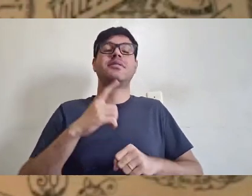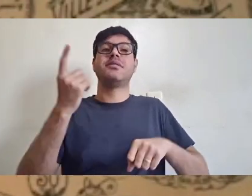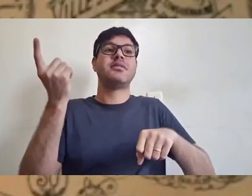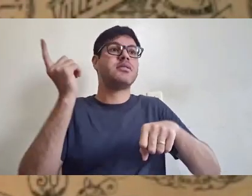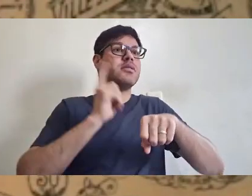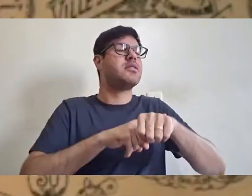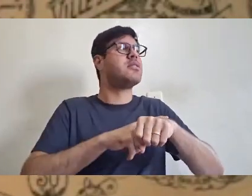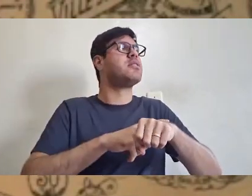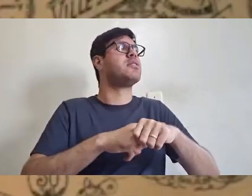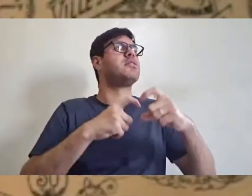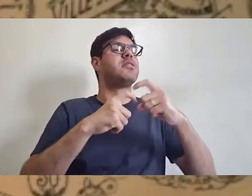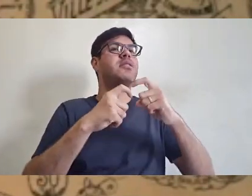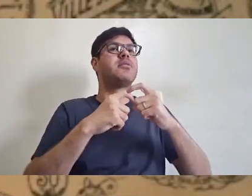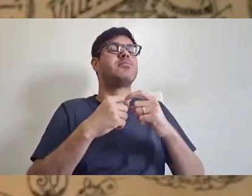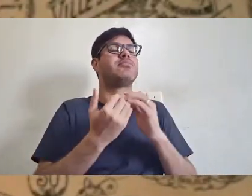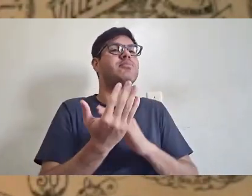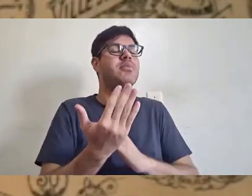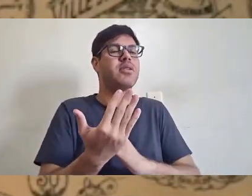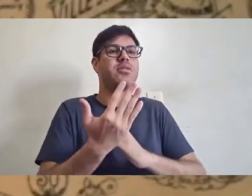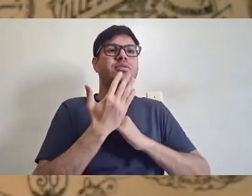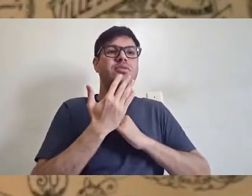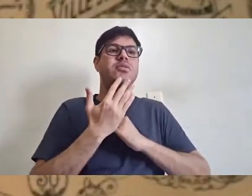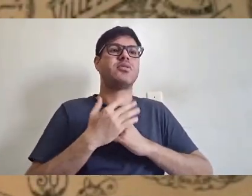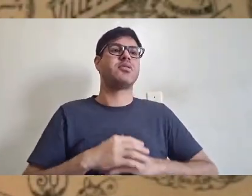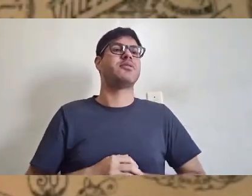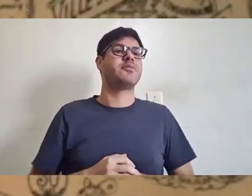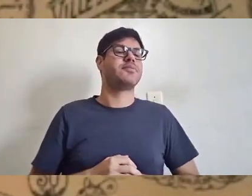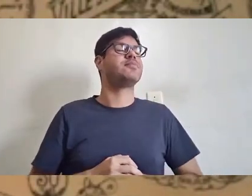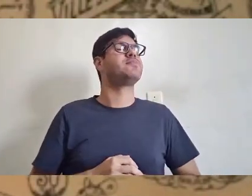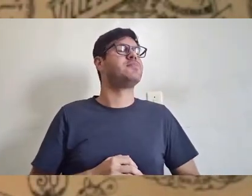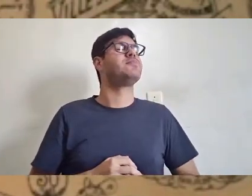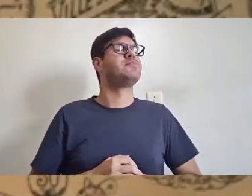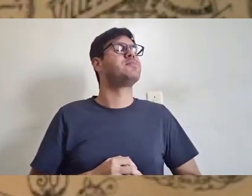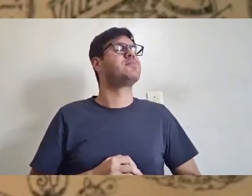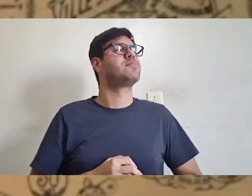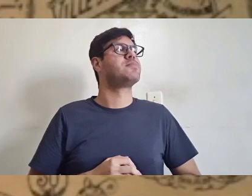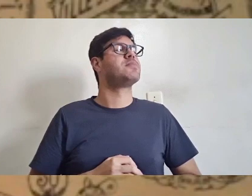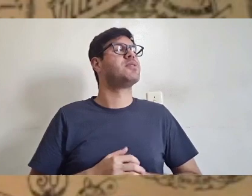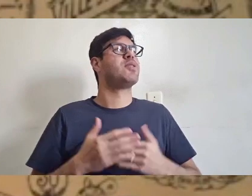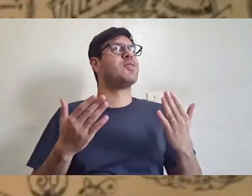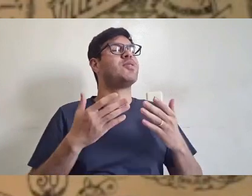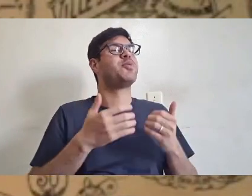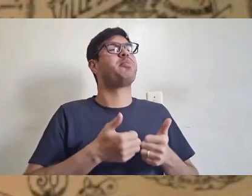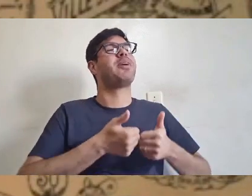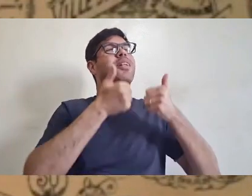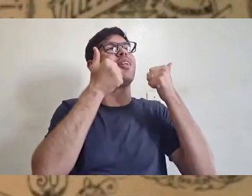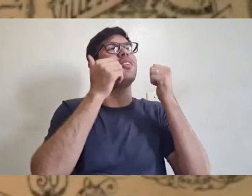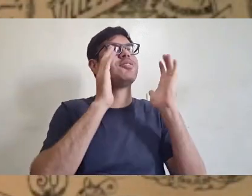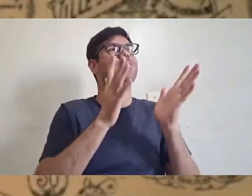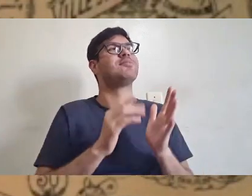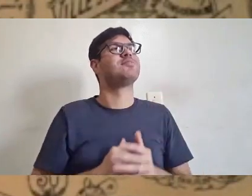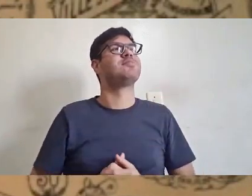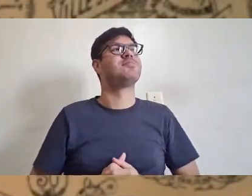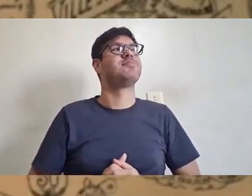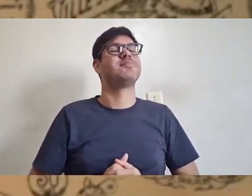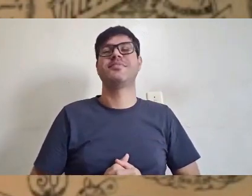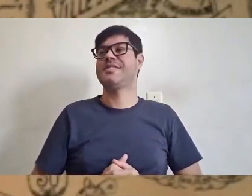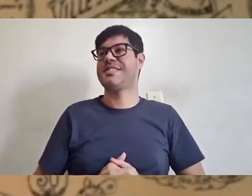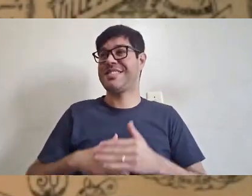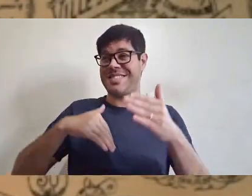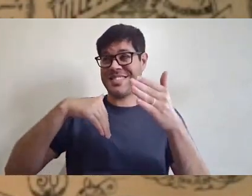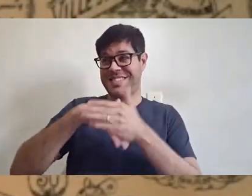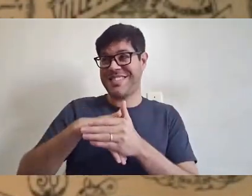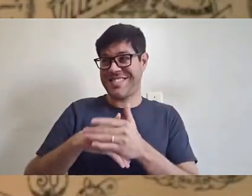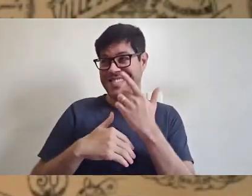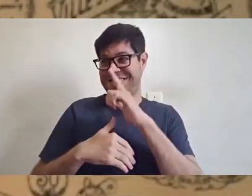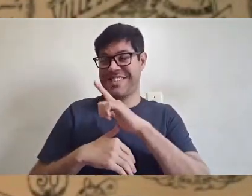ter feito a ponte safena, a mamária. Hoje tá bom. Hoje estou bem melhor. Dá pra bater uma bolinha já? Não, isso eu